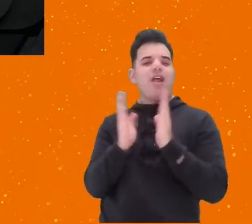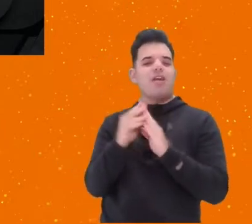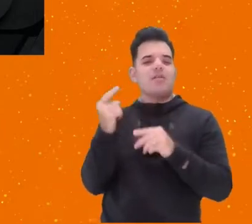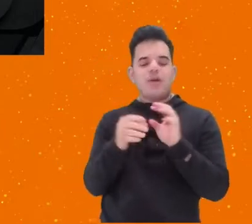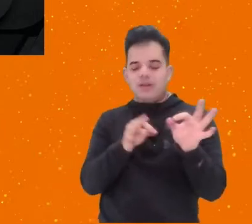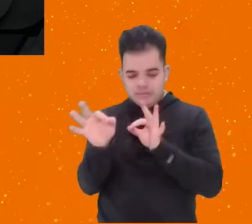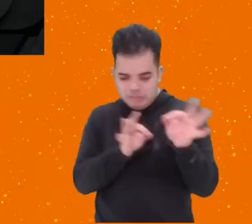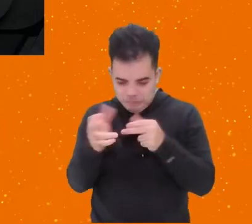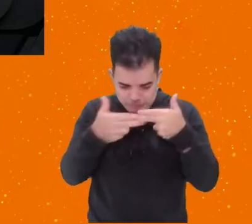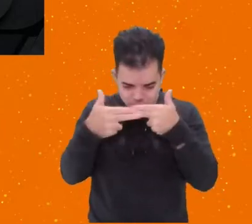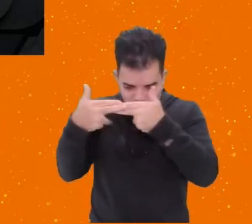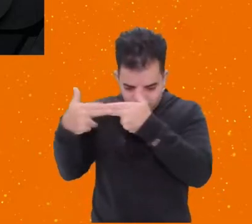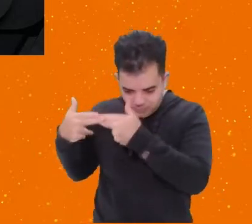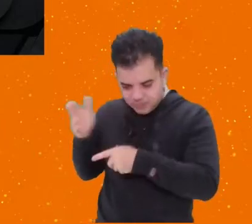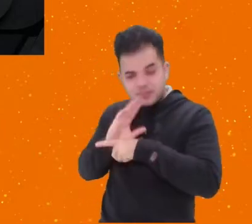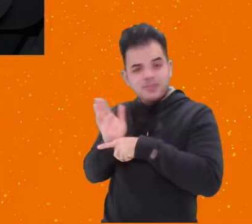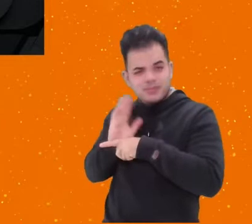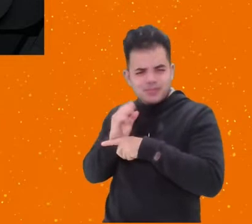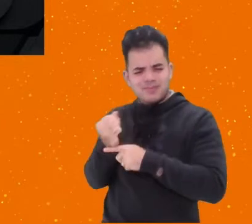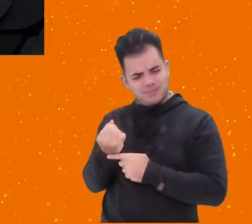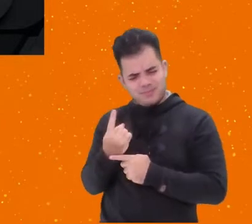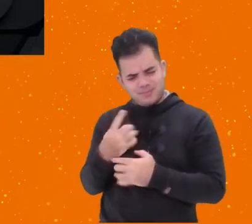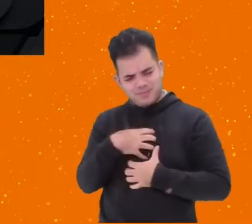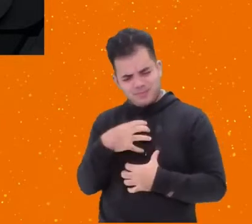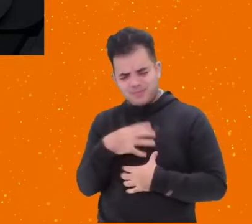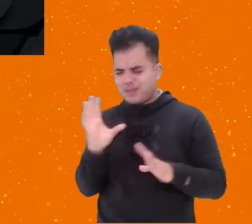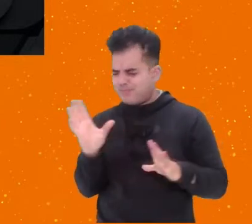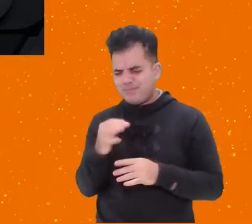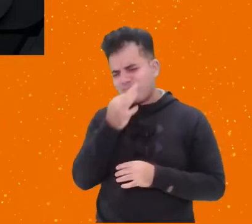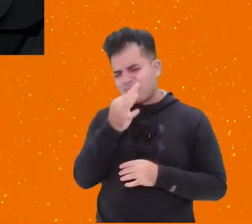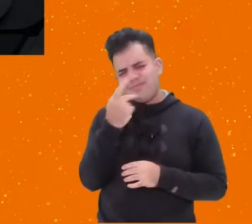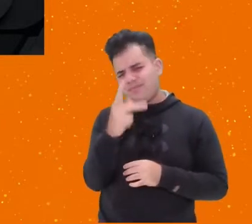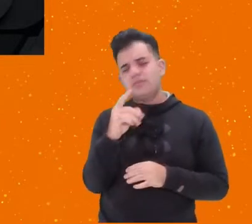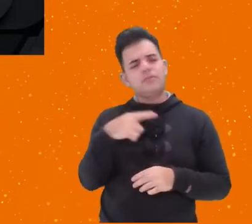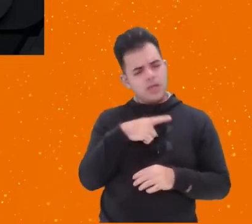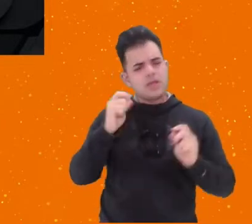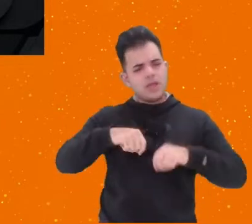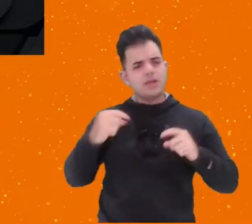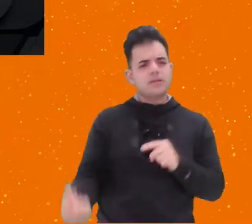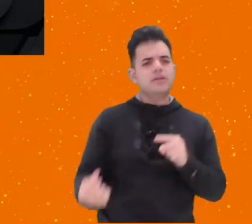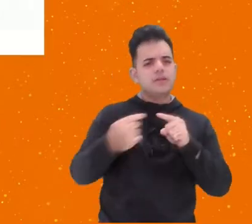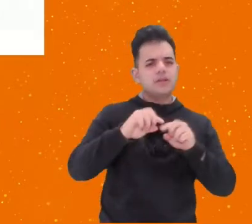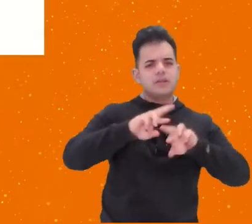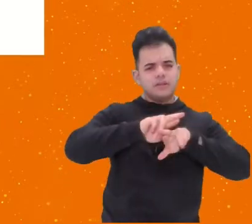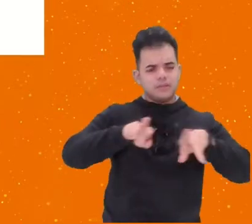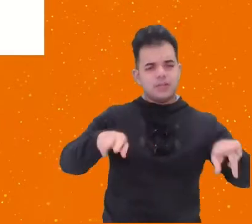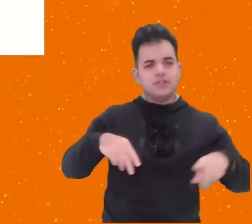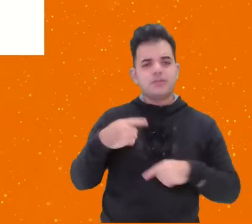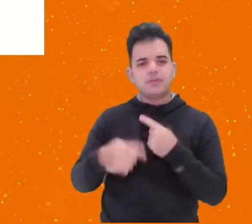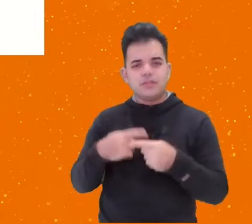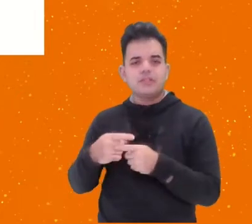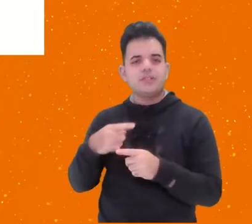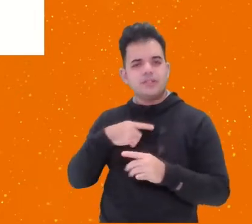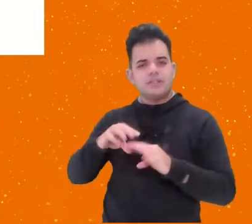o filme, né? Eu acho meio estranho isso, mas enfim. Mas tem as suas aplicações, sim, a questão das resoluções,